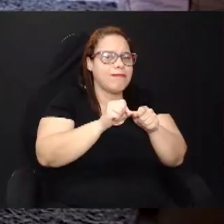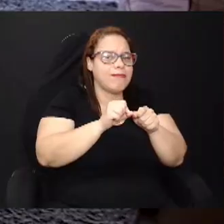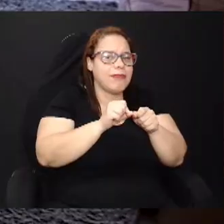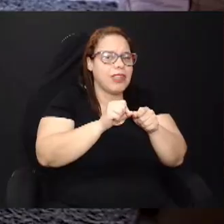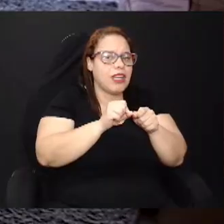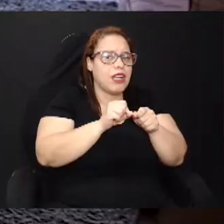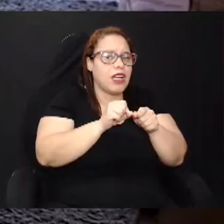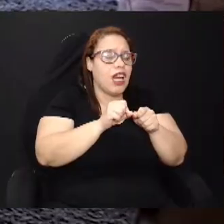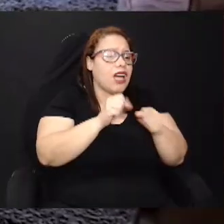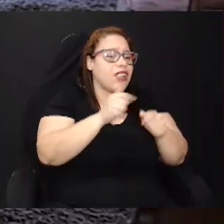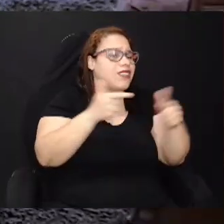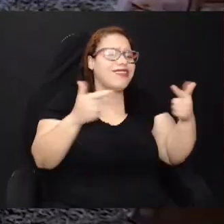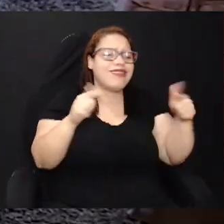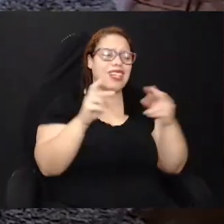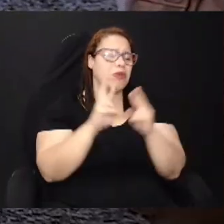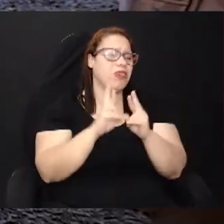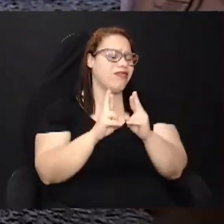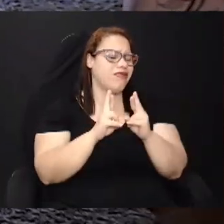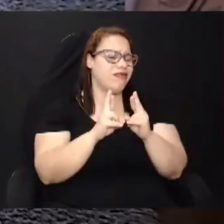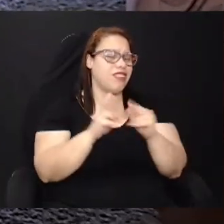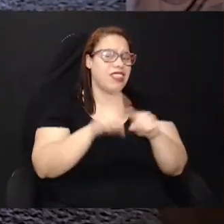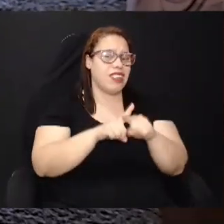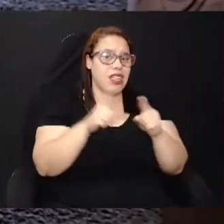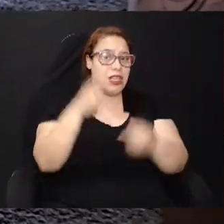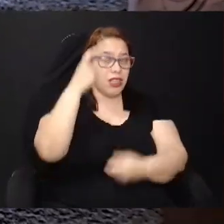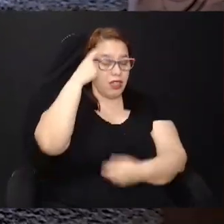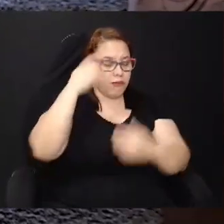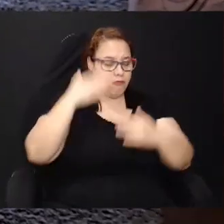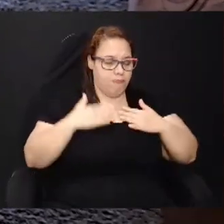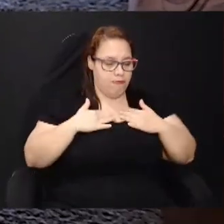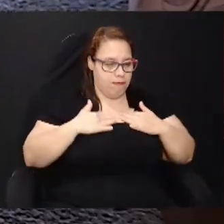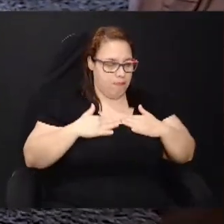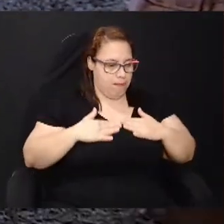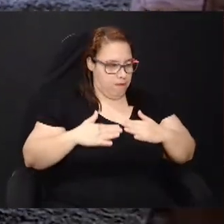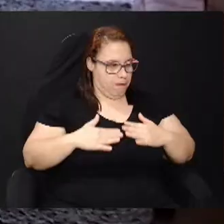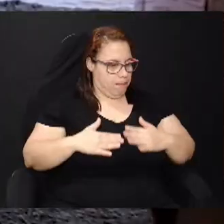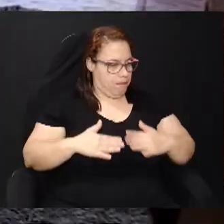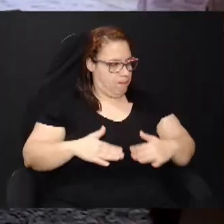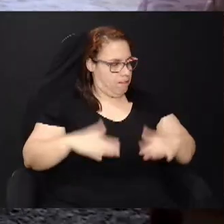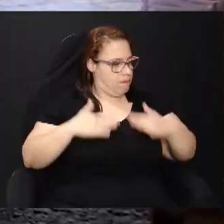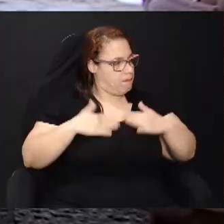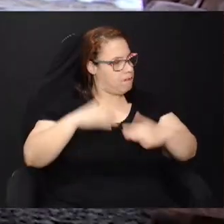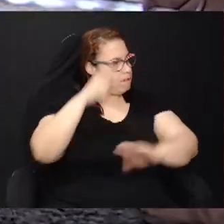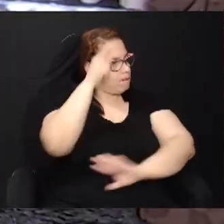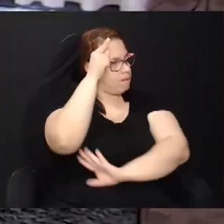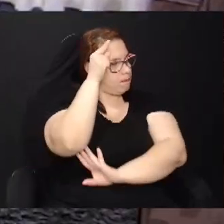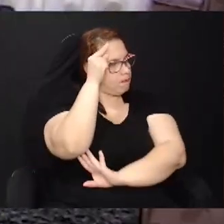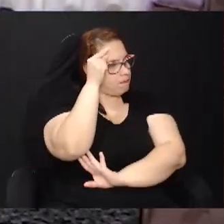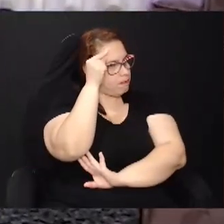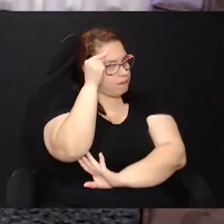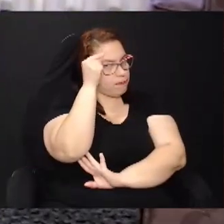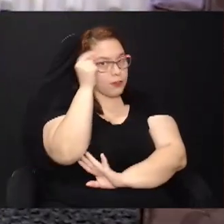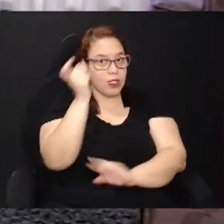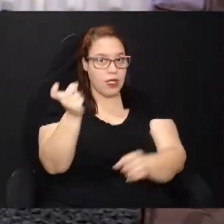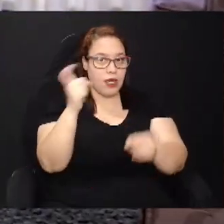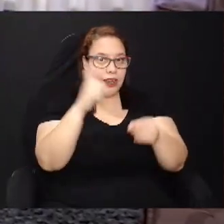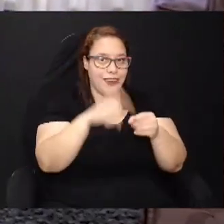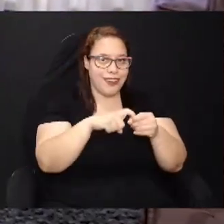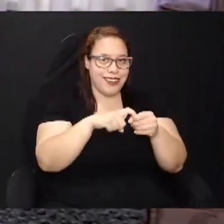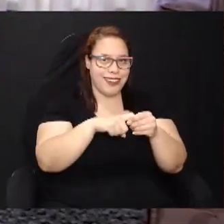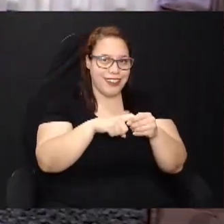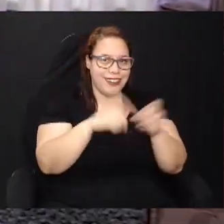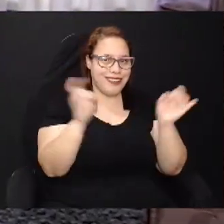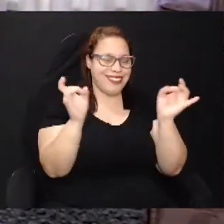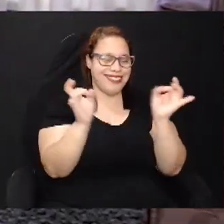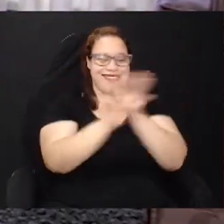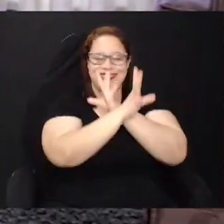esperanças. Mas se você tiver tranquilidade e rever pontos, é possível que ele volte a ficar íntegro, né? E o que a gente